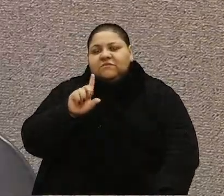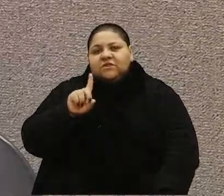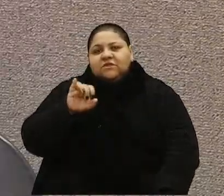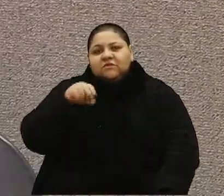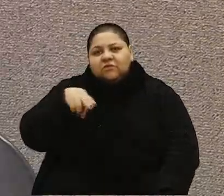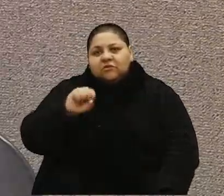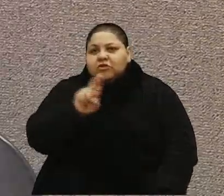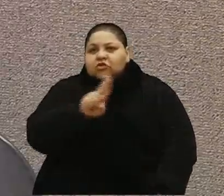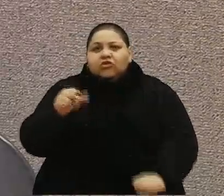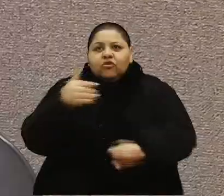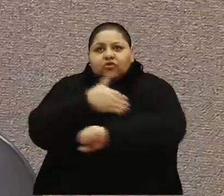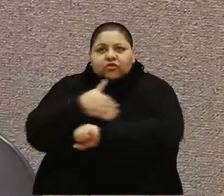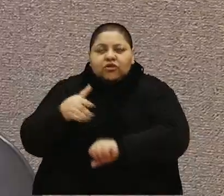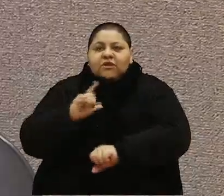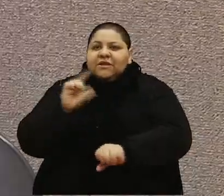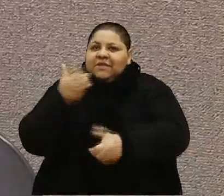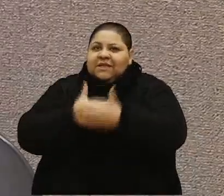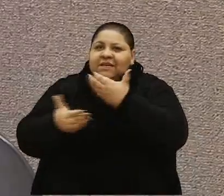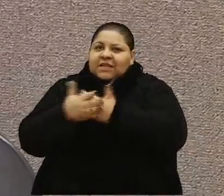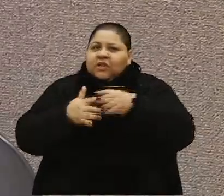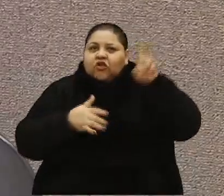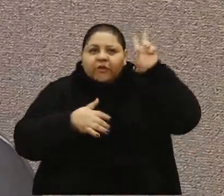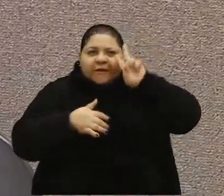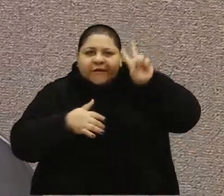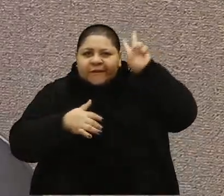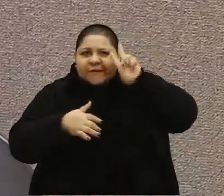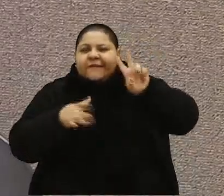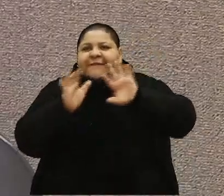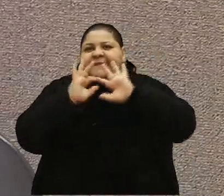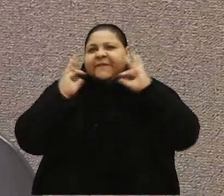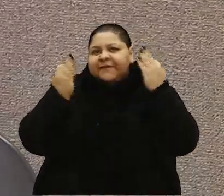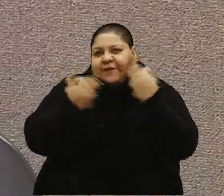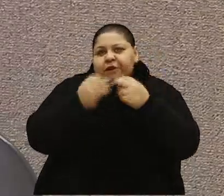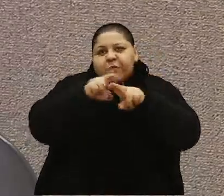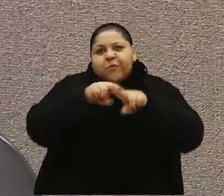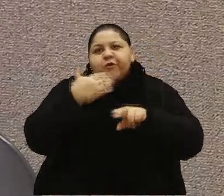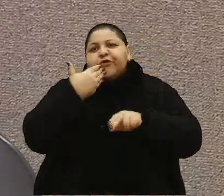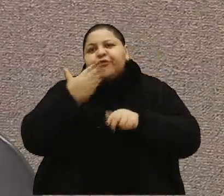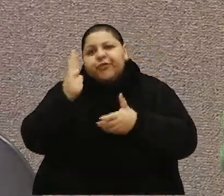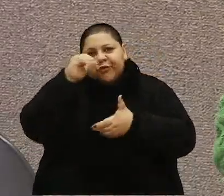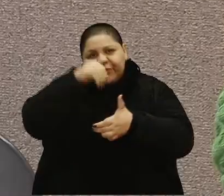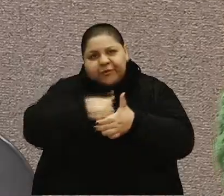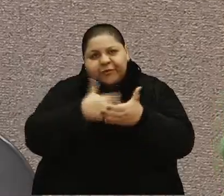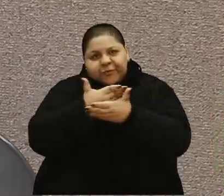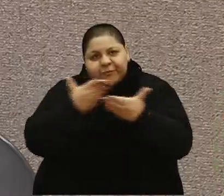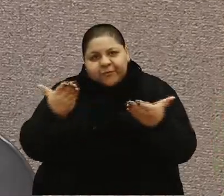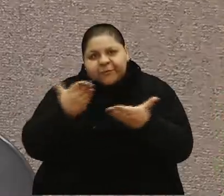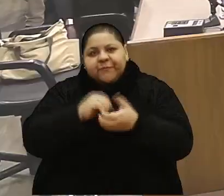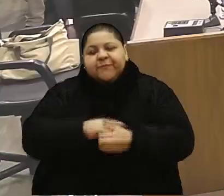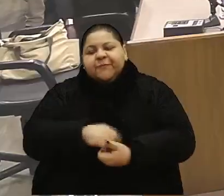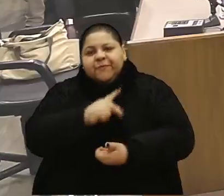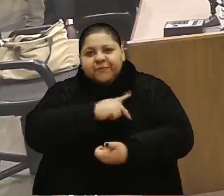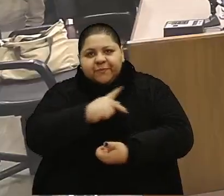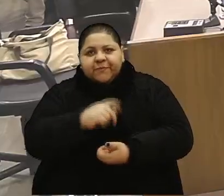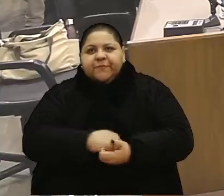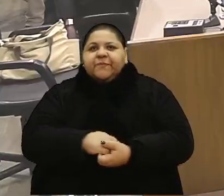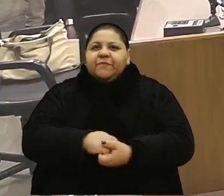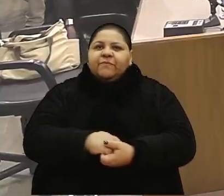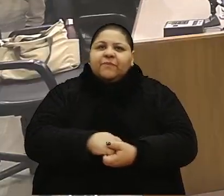rua, que tem toda a história dele e da família. Por isso, eu peço o voto dos colegas vereadores. Presidente.